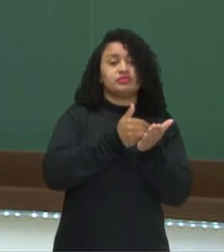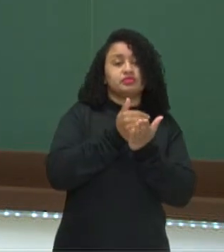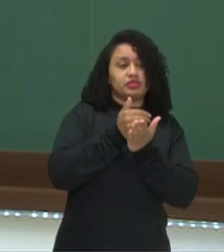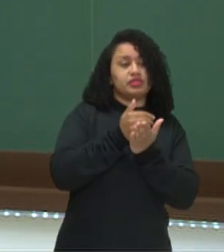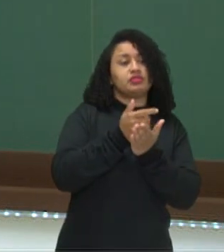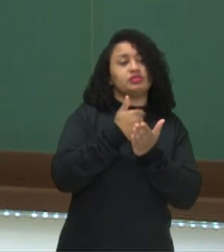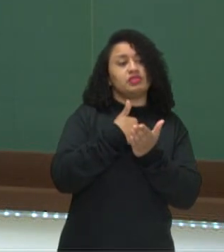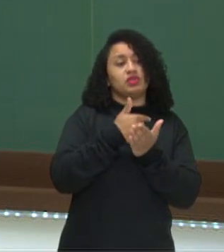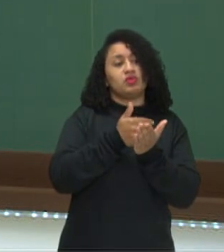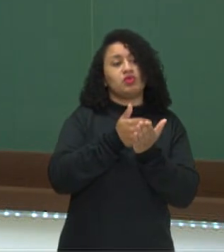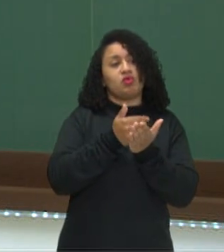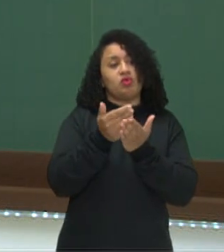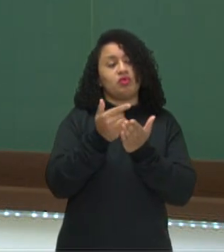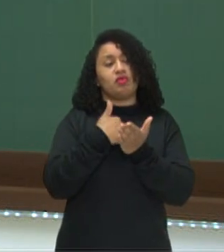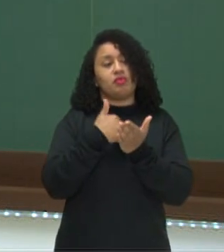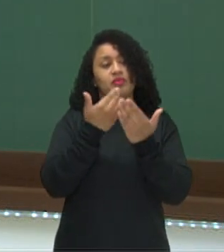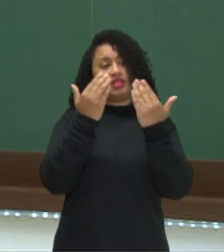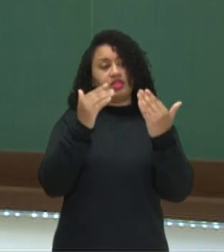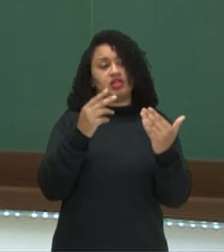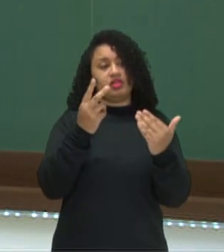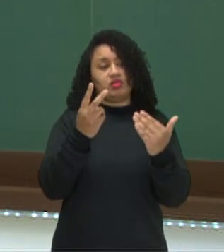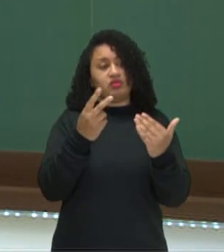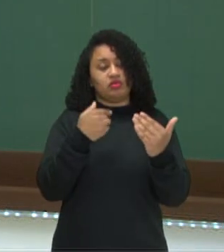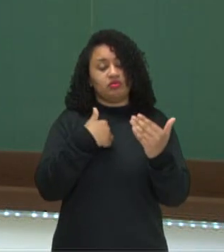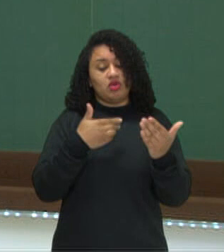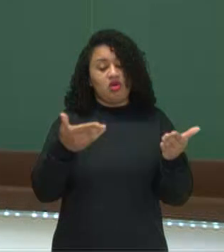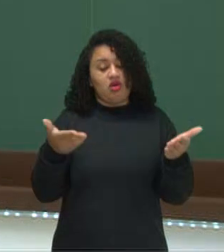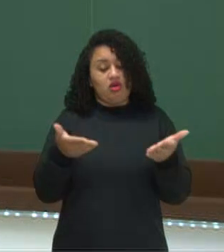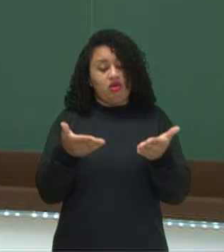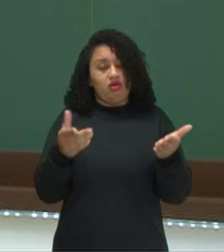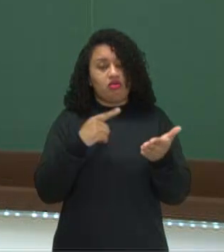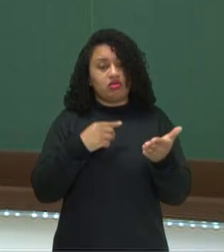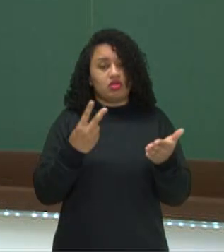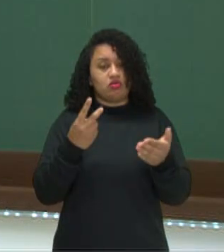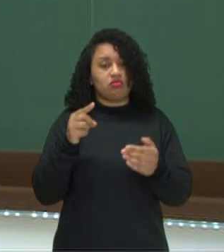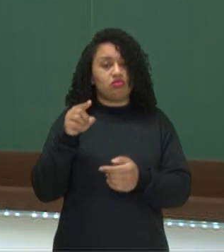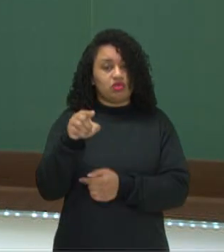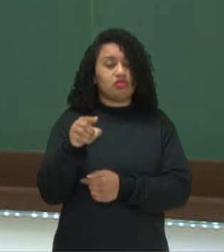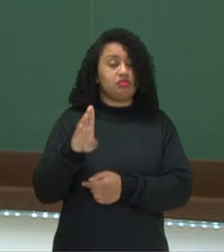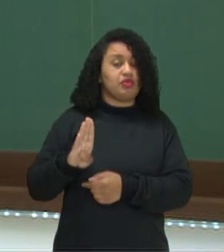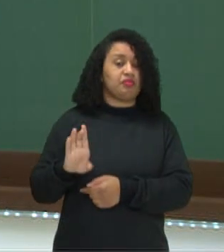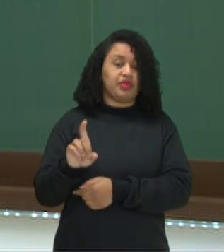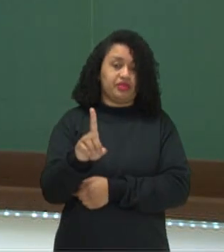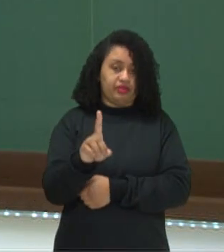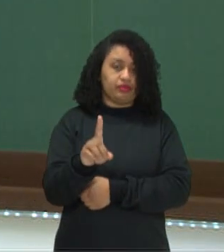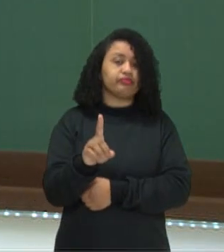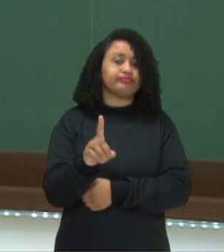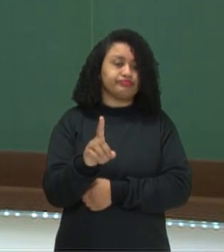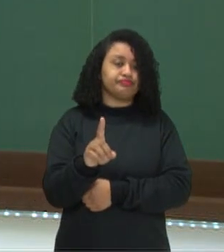nesse momento aqui, vamos analisar o 2. Atualmente, tem 2000 bactérias.